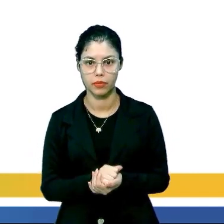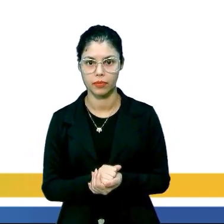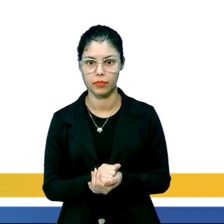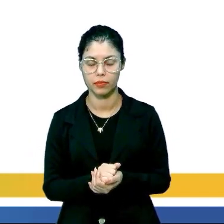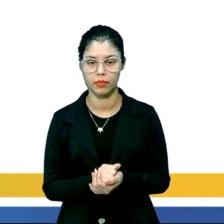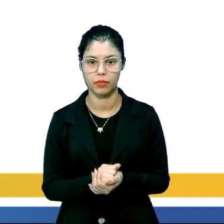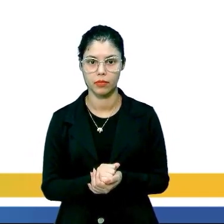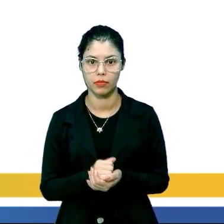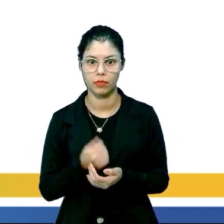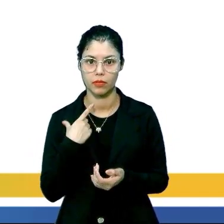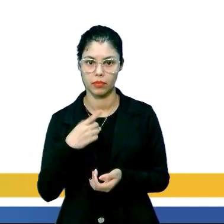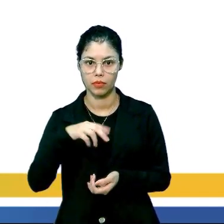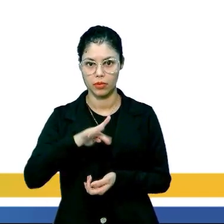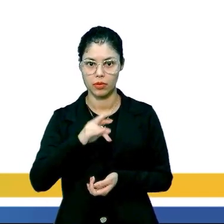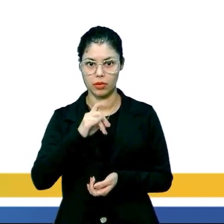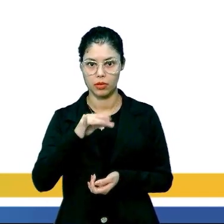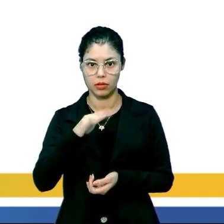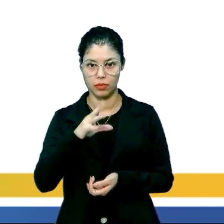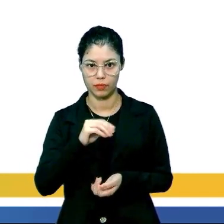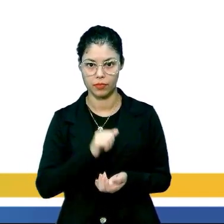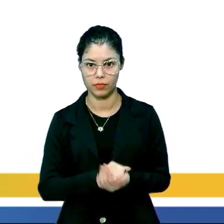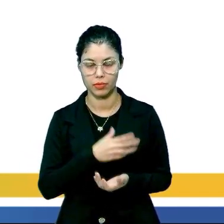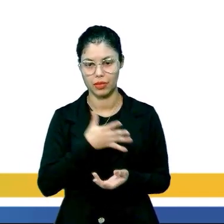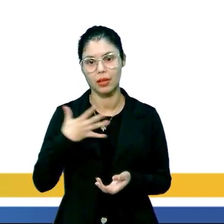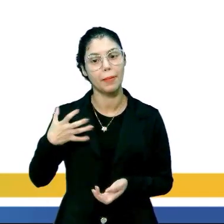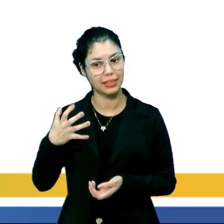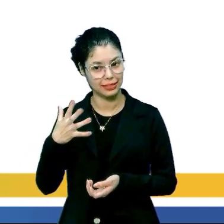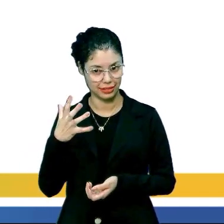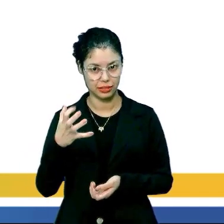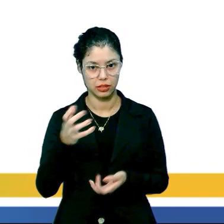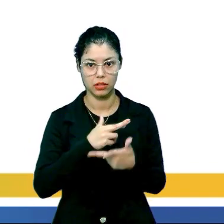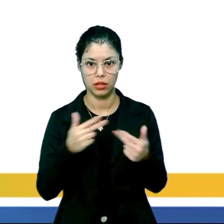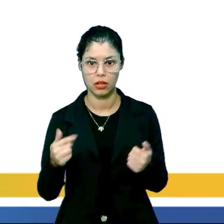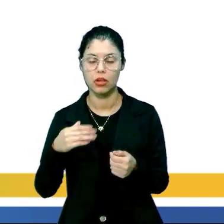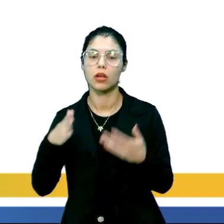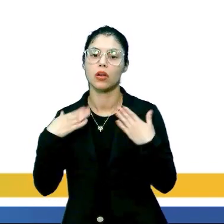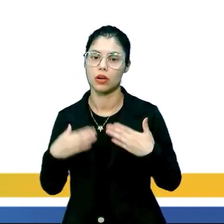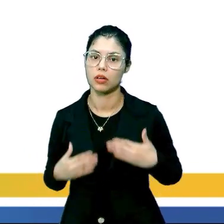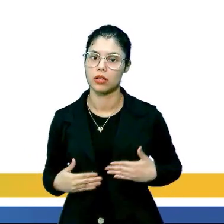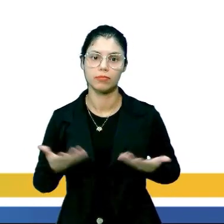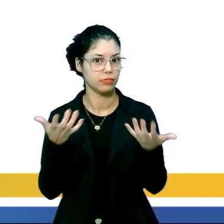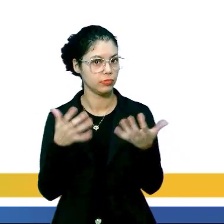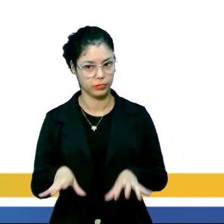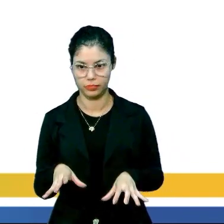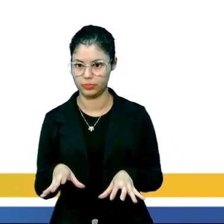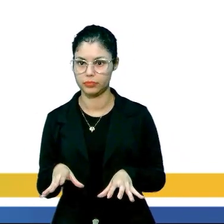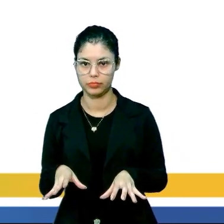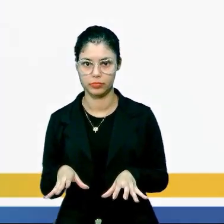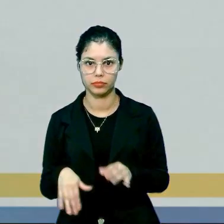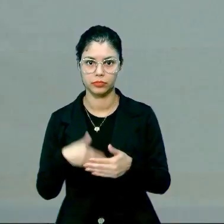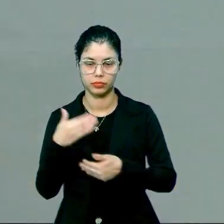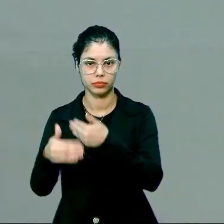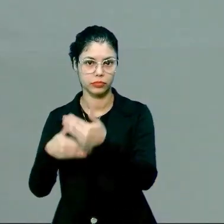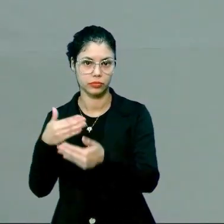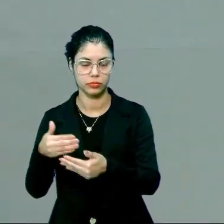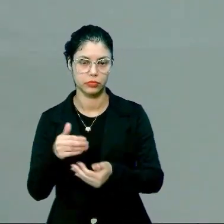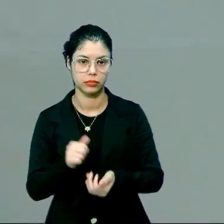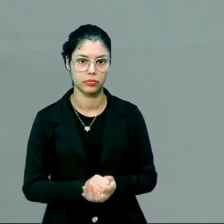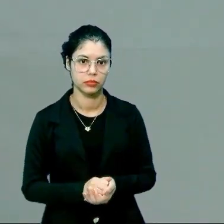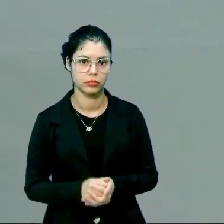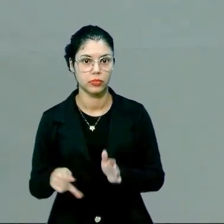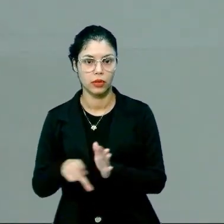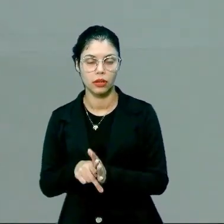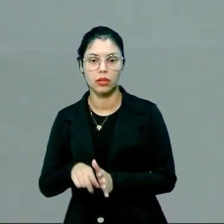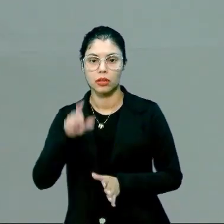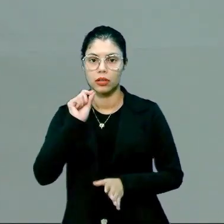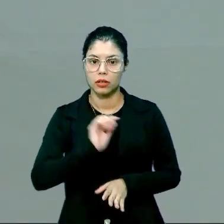vindo o quê? Micro-organismos, bactérias, coisas que teu corpo não quer que desenvolva, né, dentro